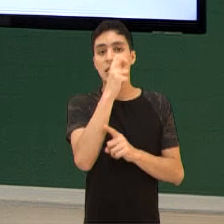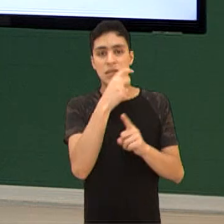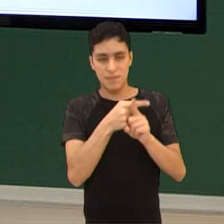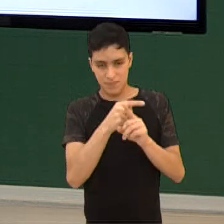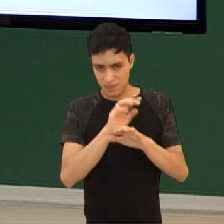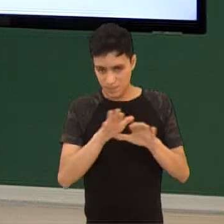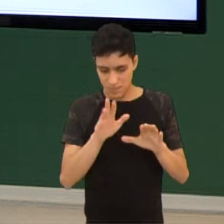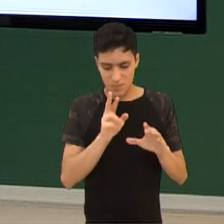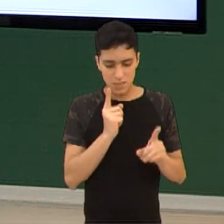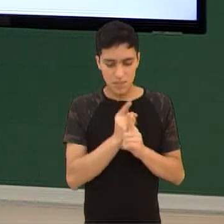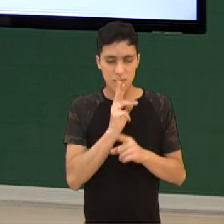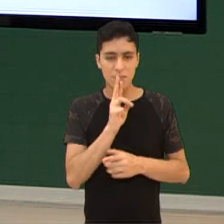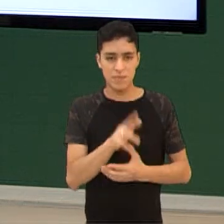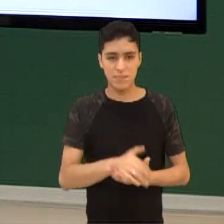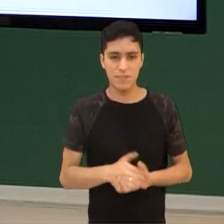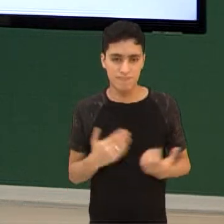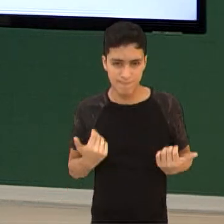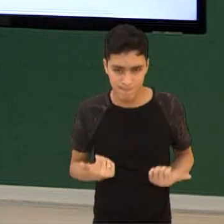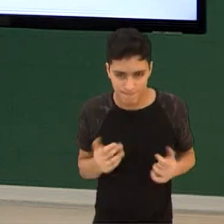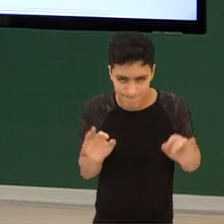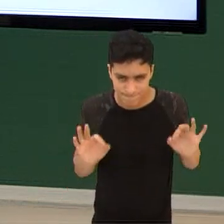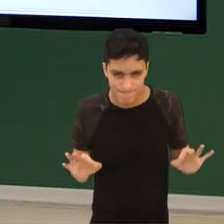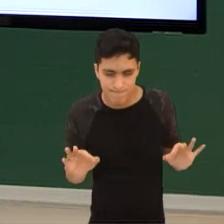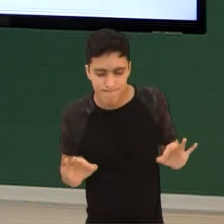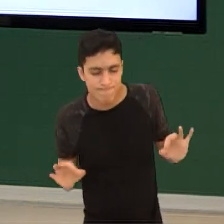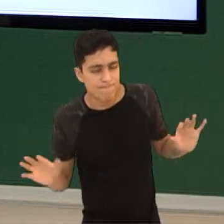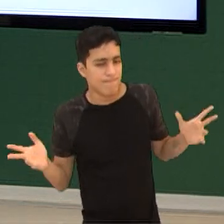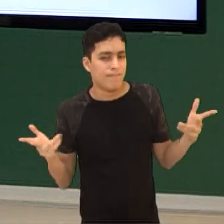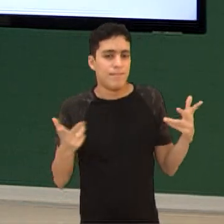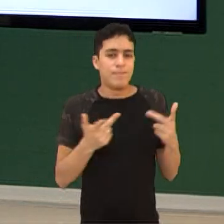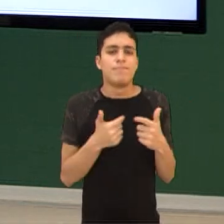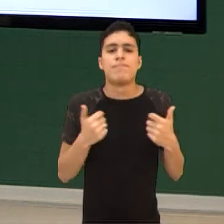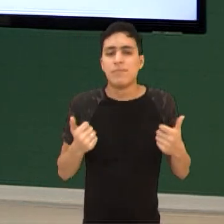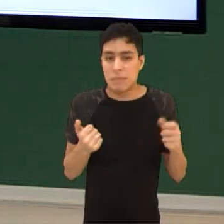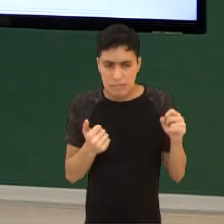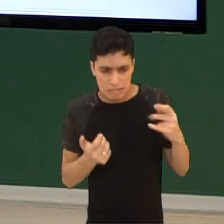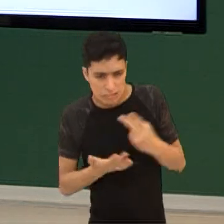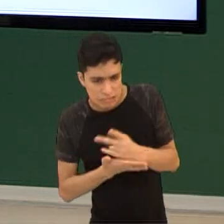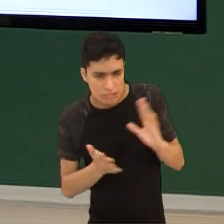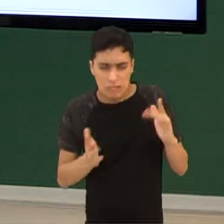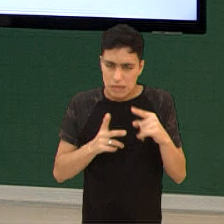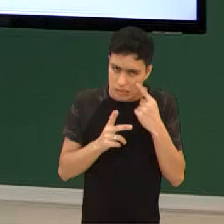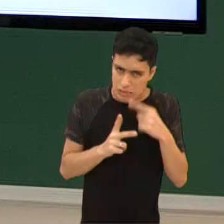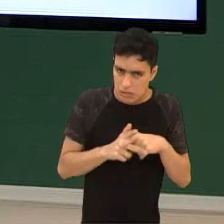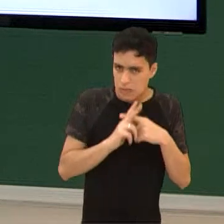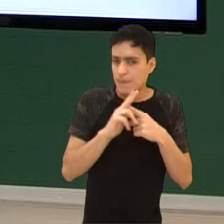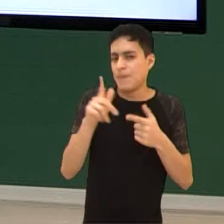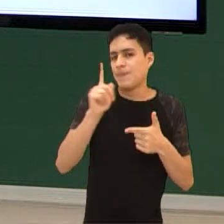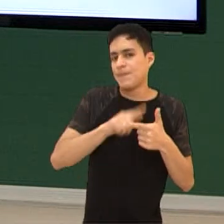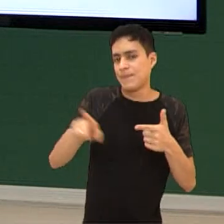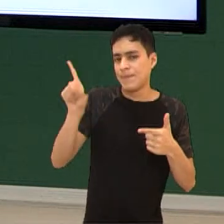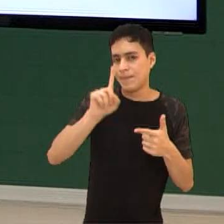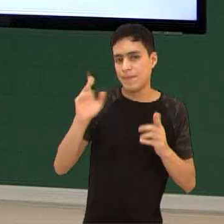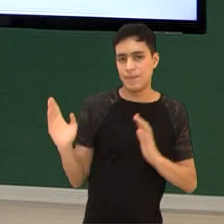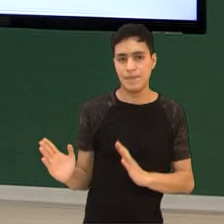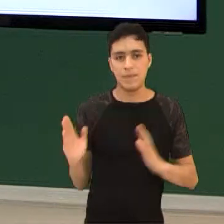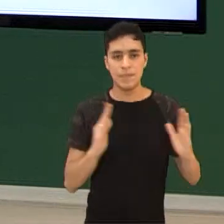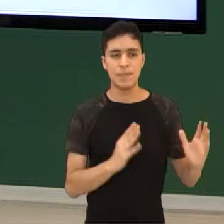3.105. É isso aí, gente. Acertou? Show de bola, hein? Se errou algum detalhe, corrija, não tem problema.